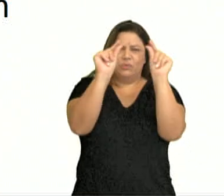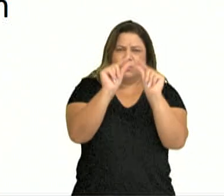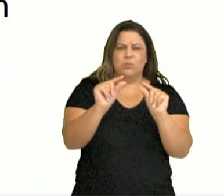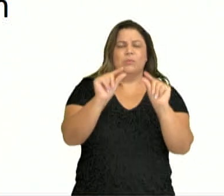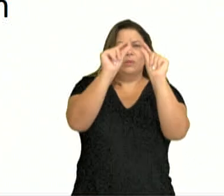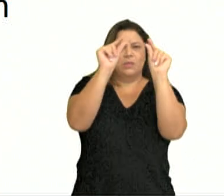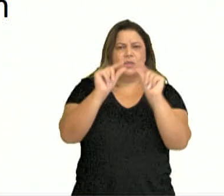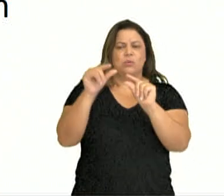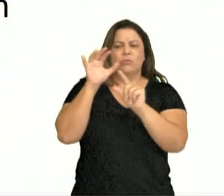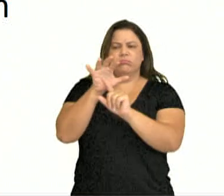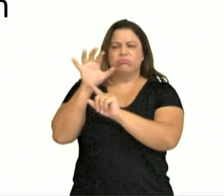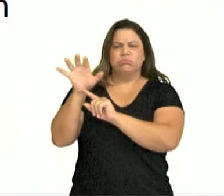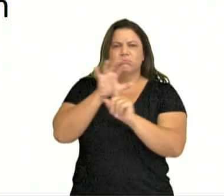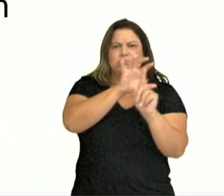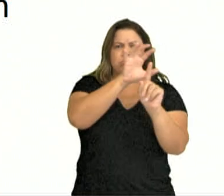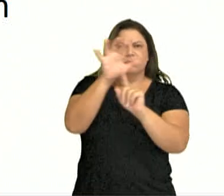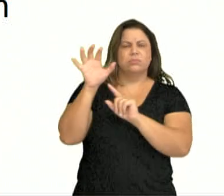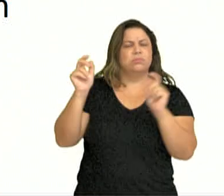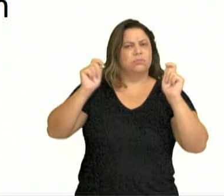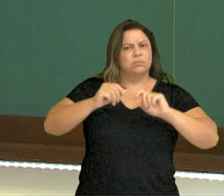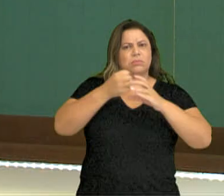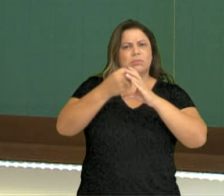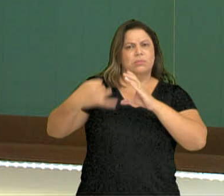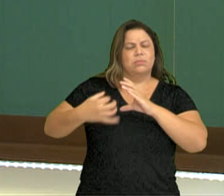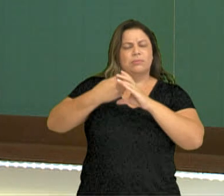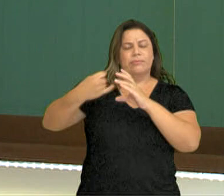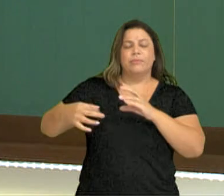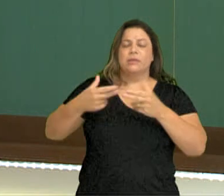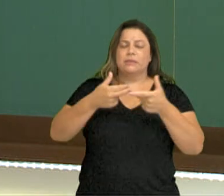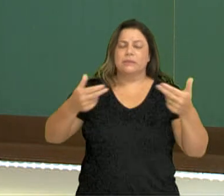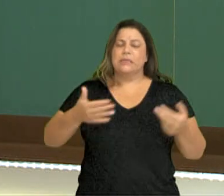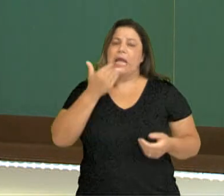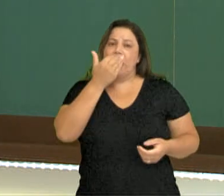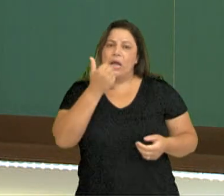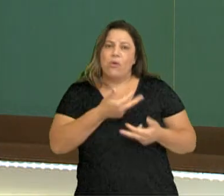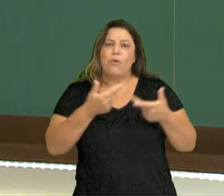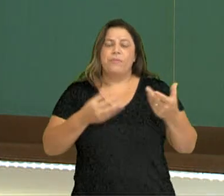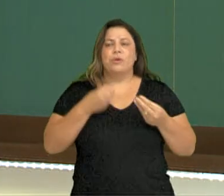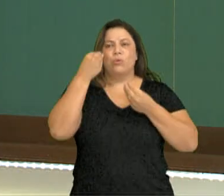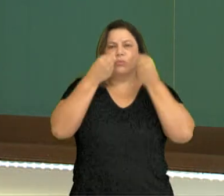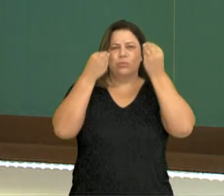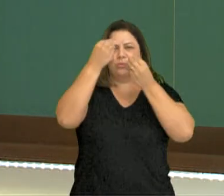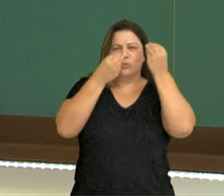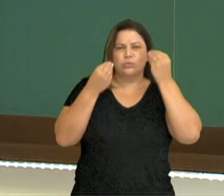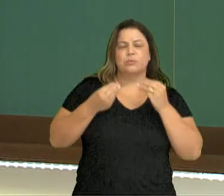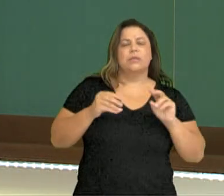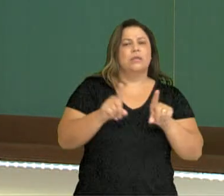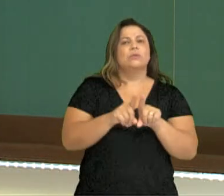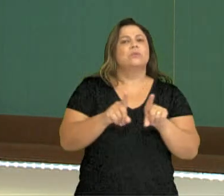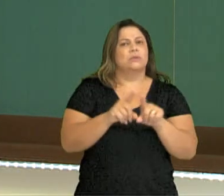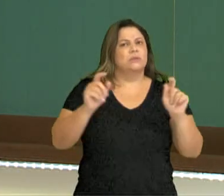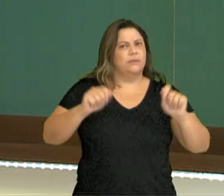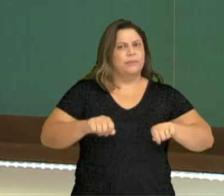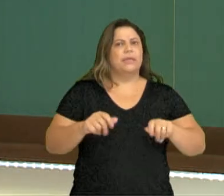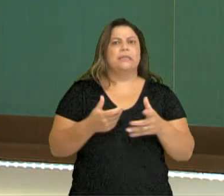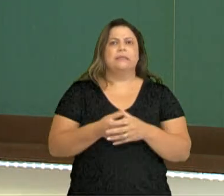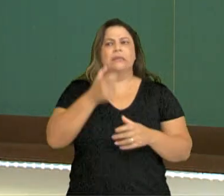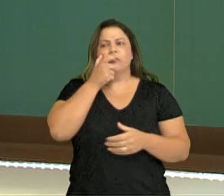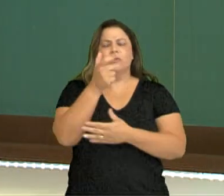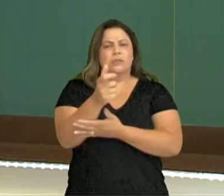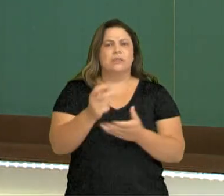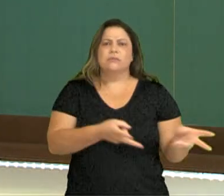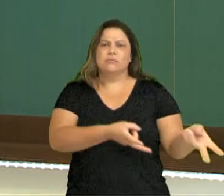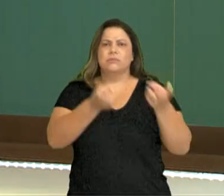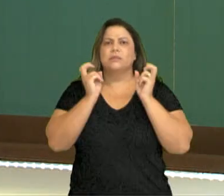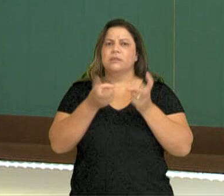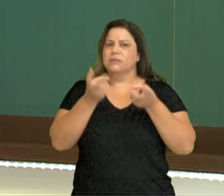acabam influenciando as características dos produtos alimentícios ou cosméticos. Então é interessante a gente perceber que esses